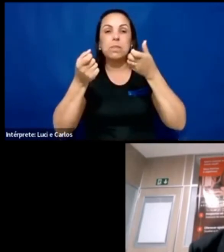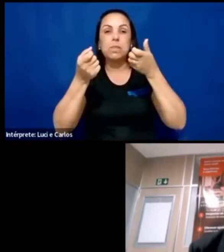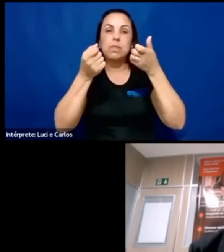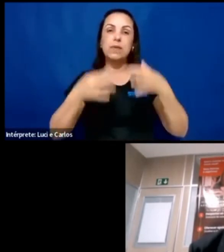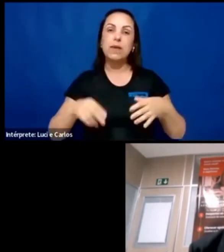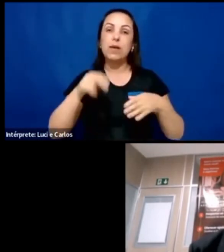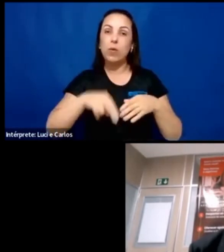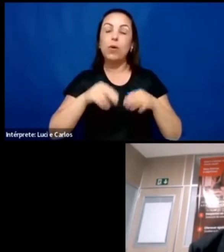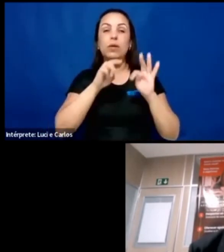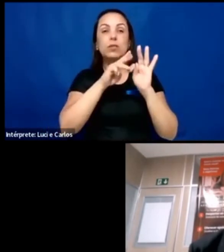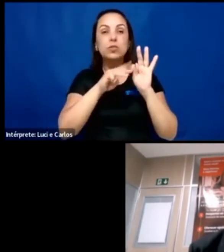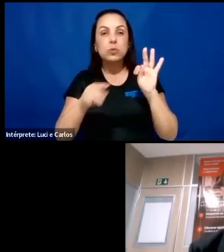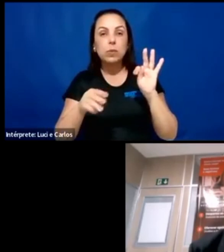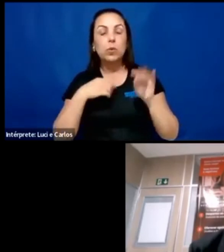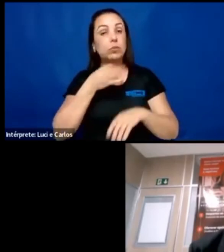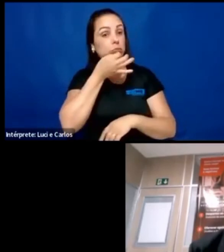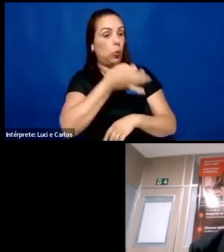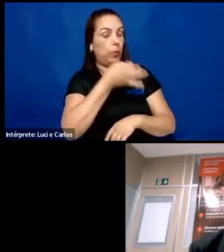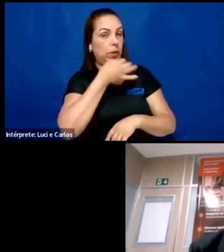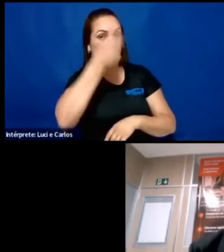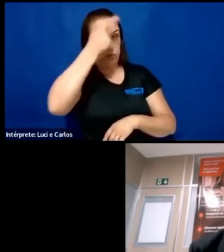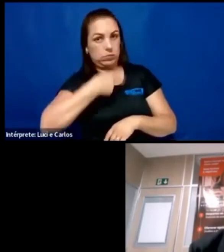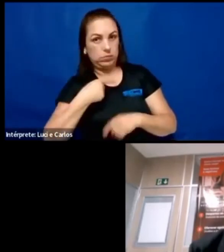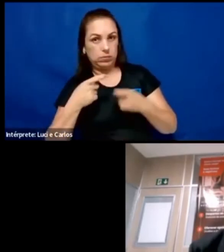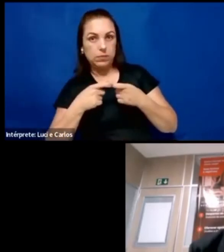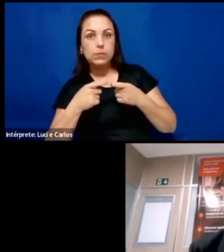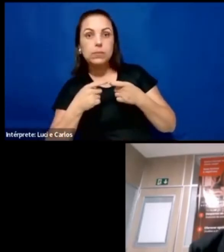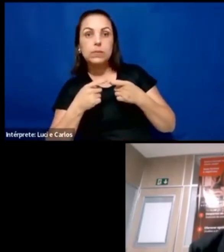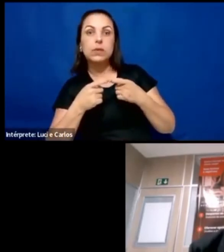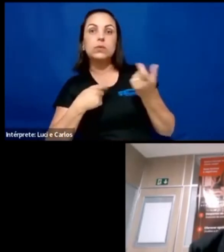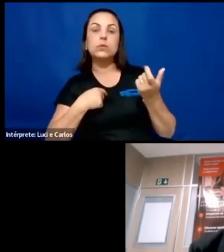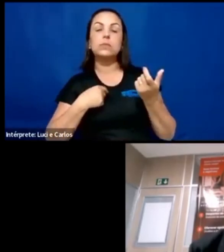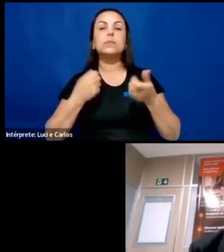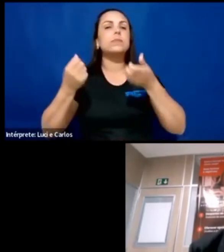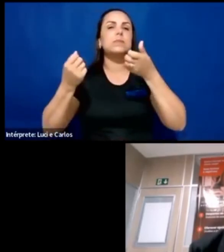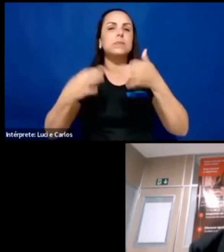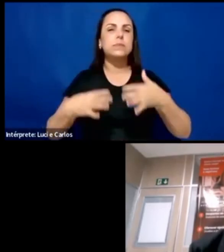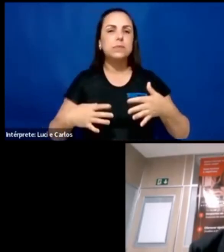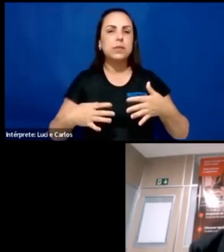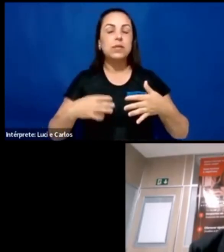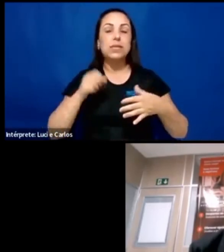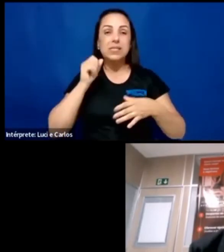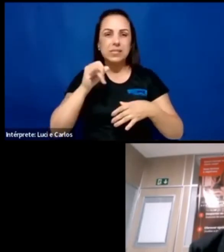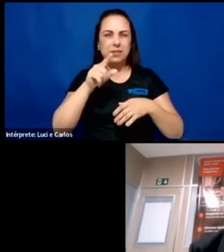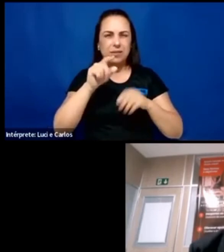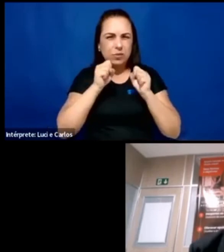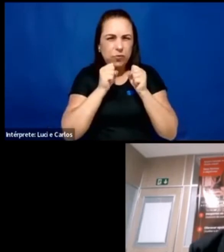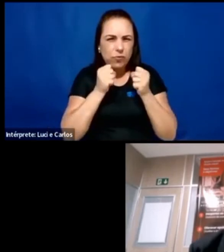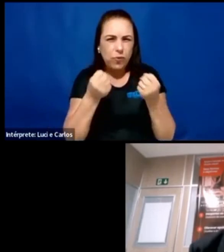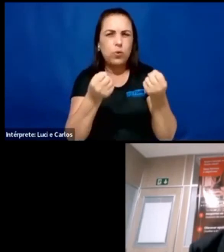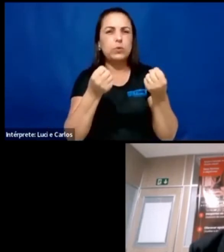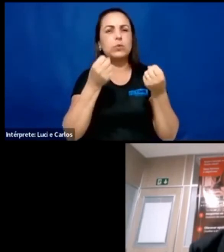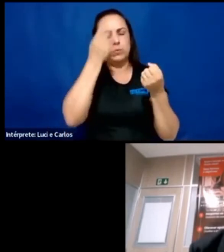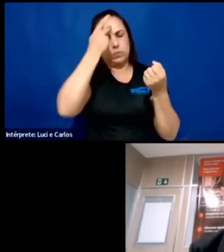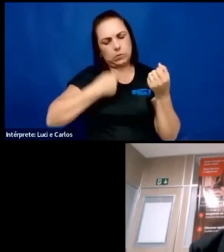produto. Porque depois que eu comecei a usar, a saúde melhora. Tudo melhora. Porque a gente muda a água.